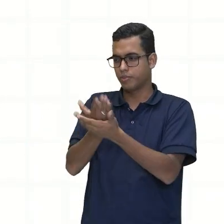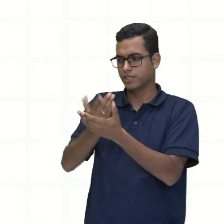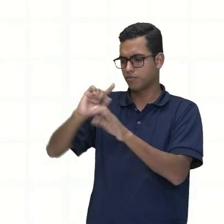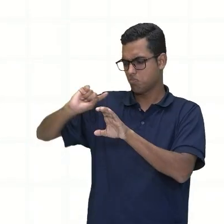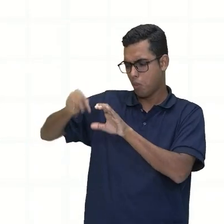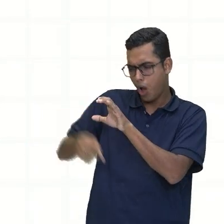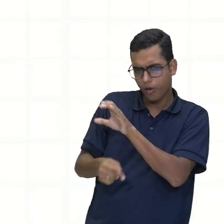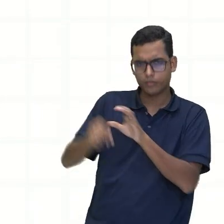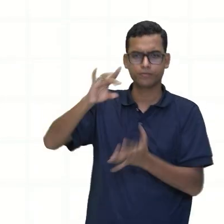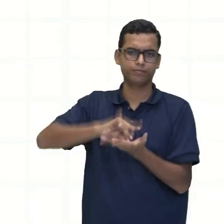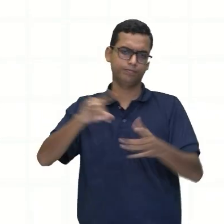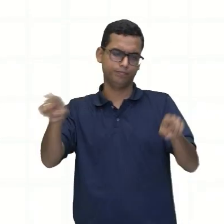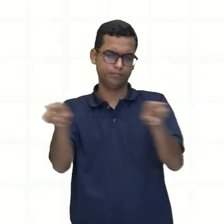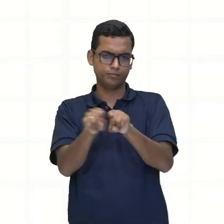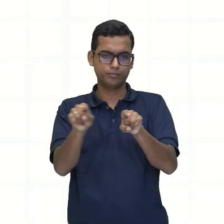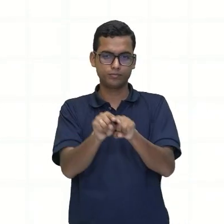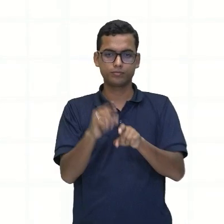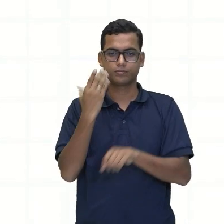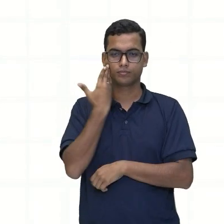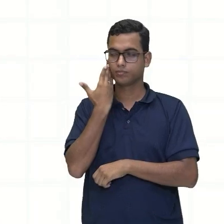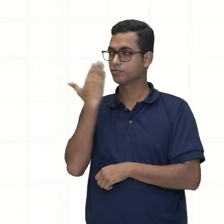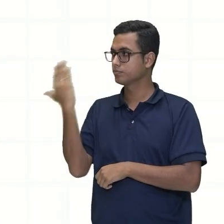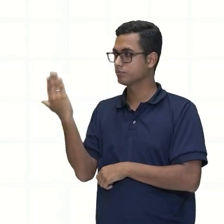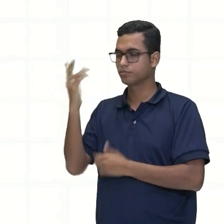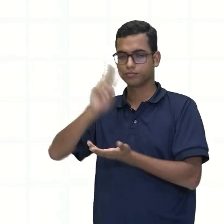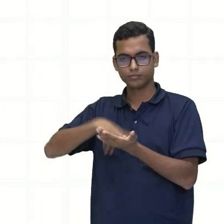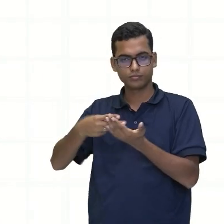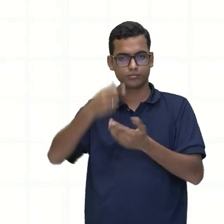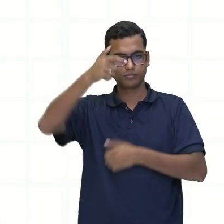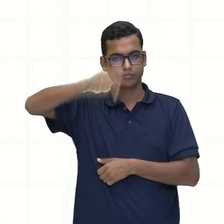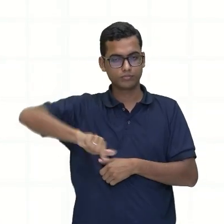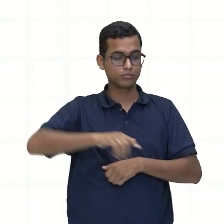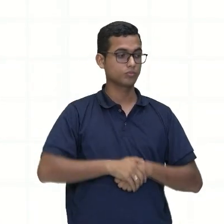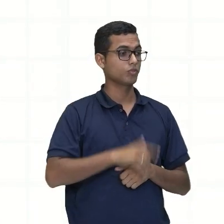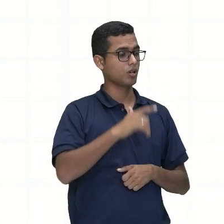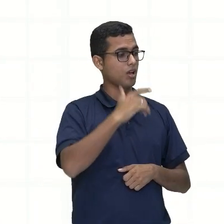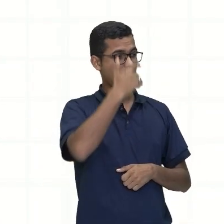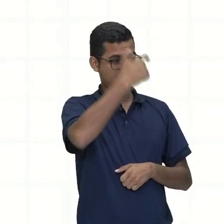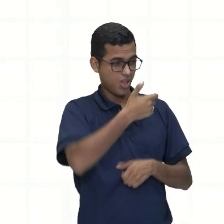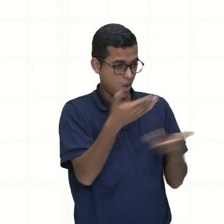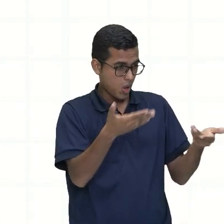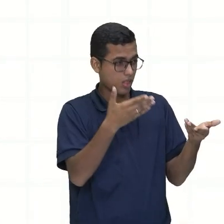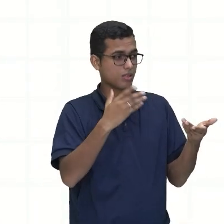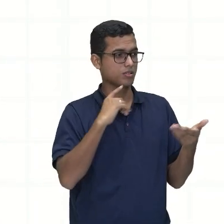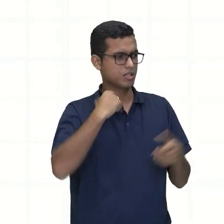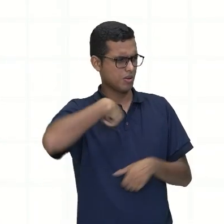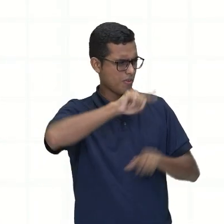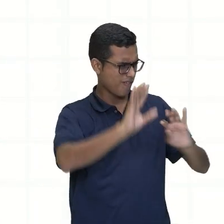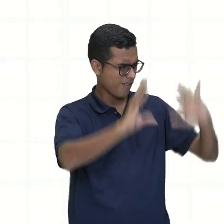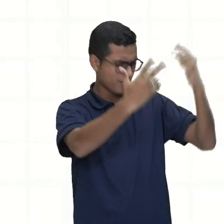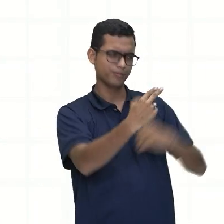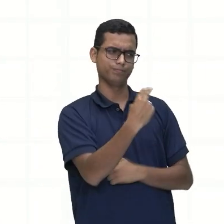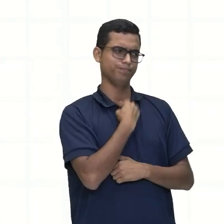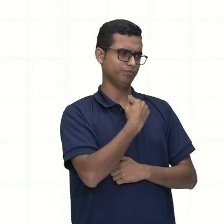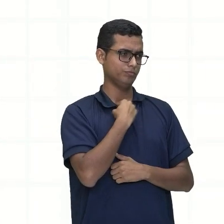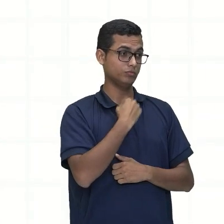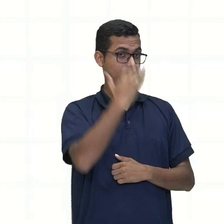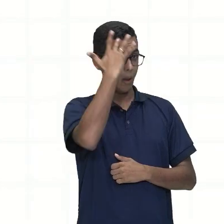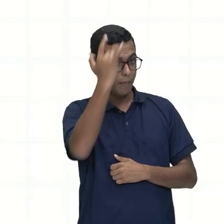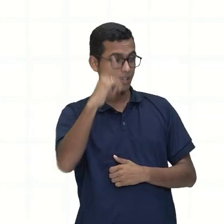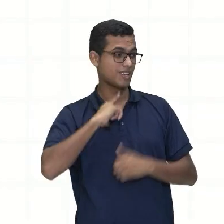Eu não posso ir para a festa essa noite. Eu tenho um teste amanhã e eu tenho que estudar pesado. Então,